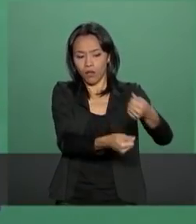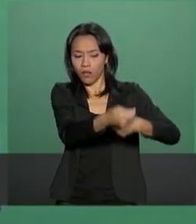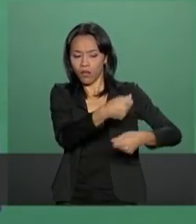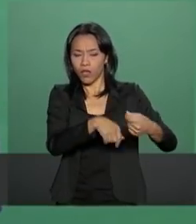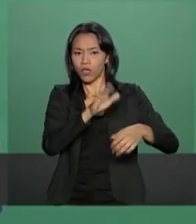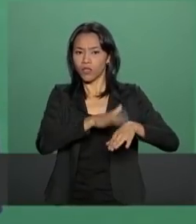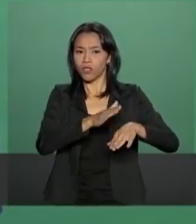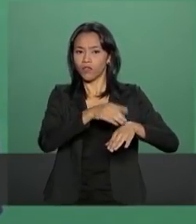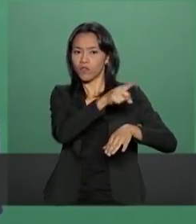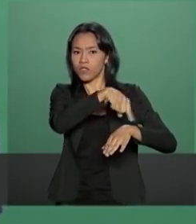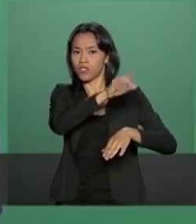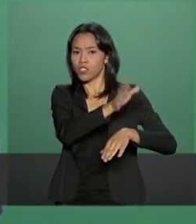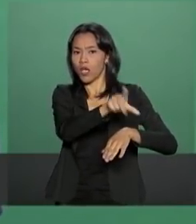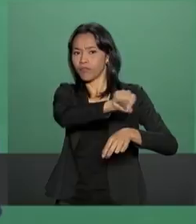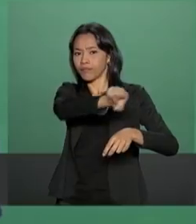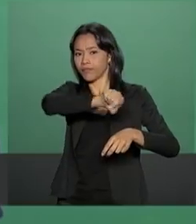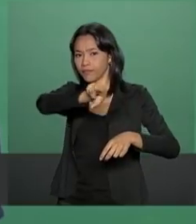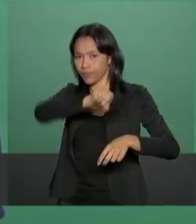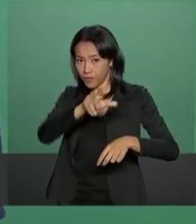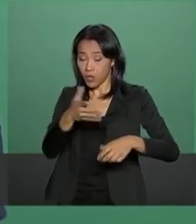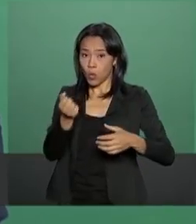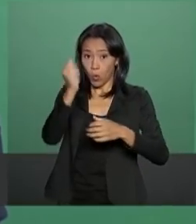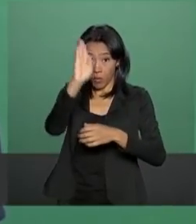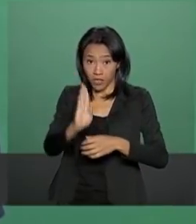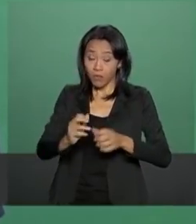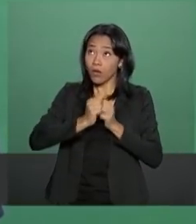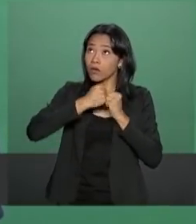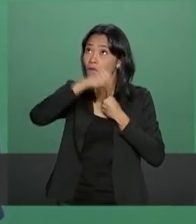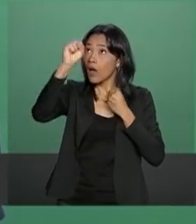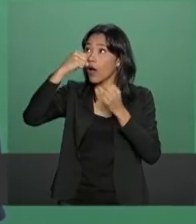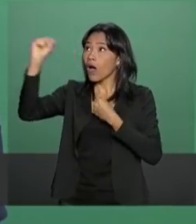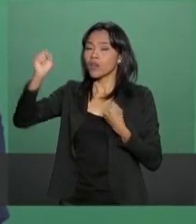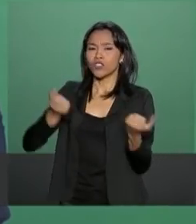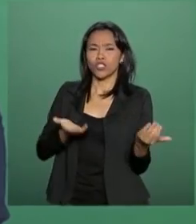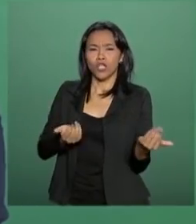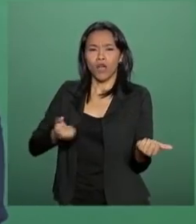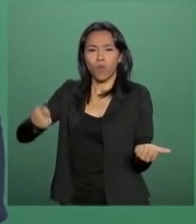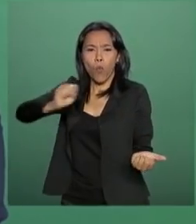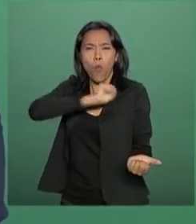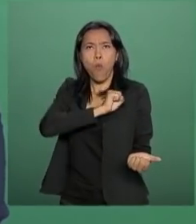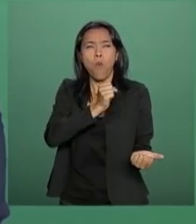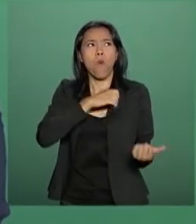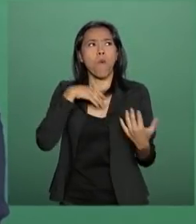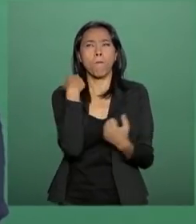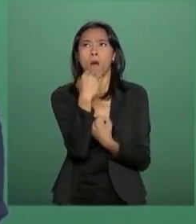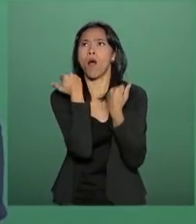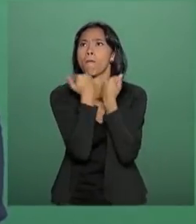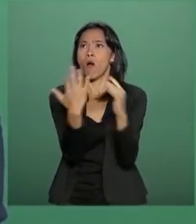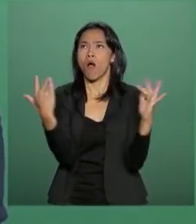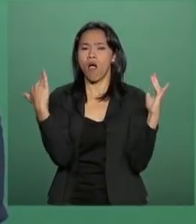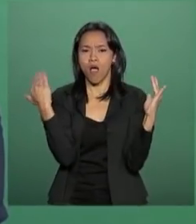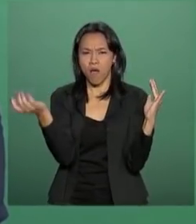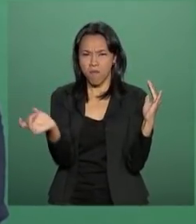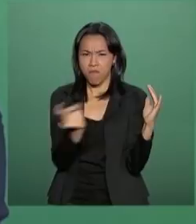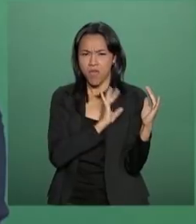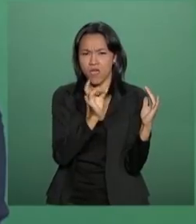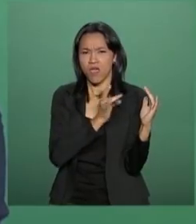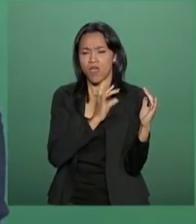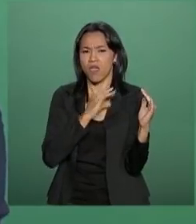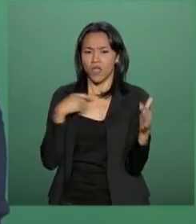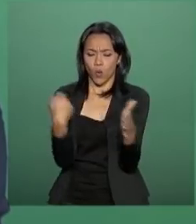O Brasil é gigante, jovem, impávio do colosso e não deve temer a luta